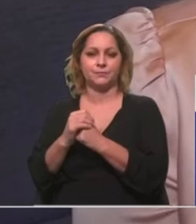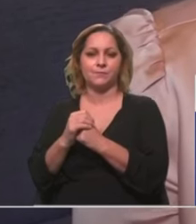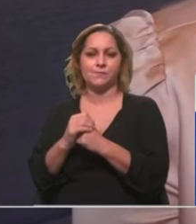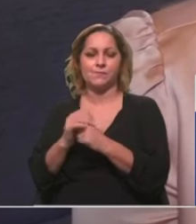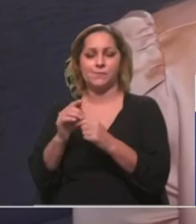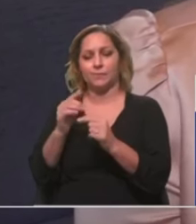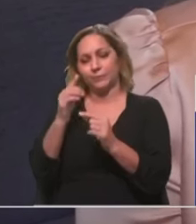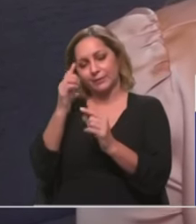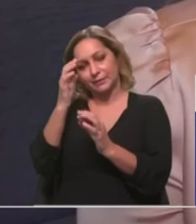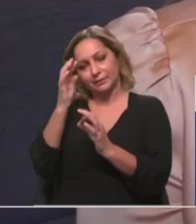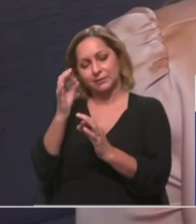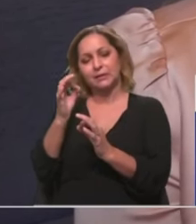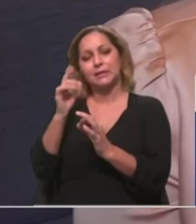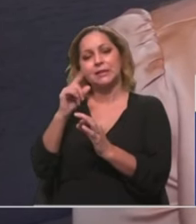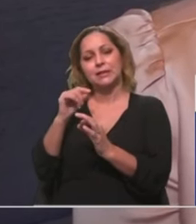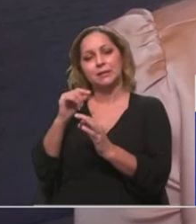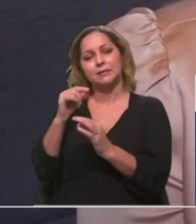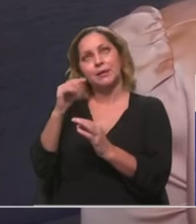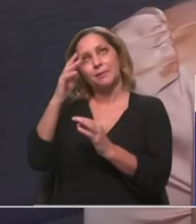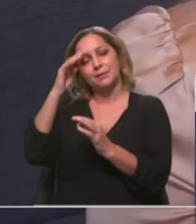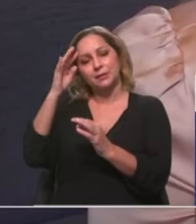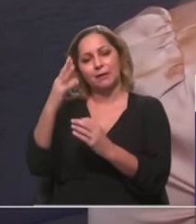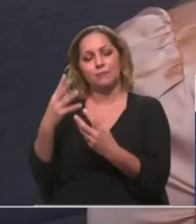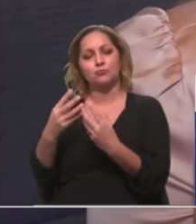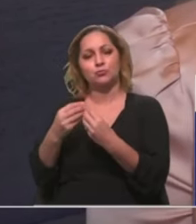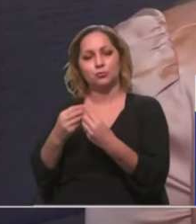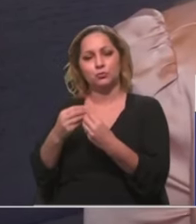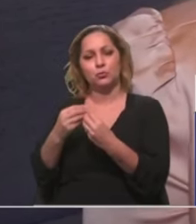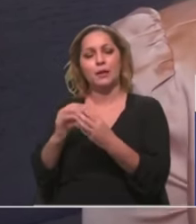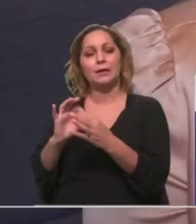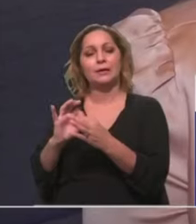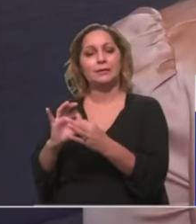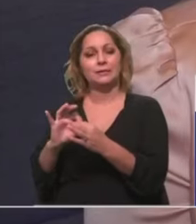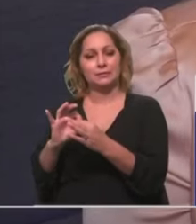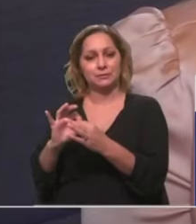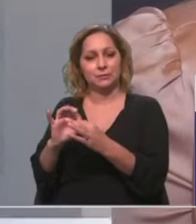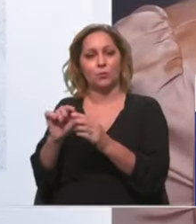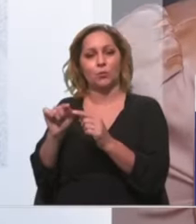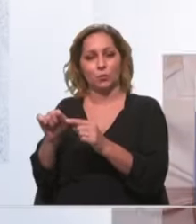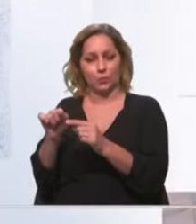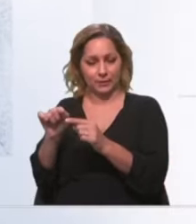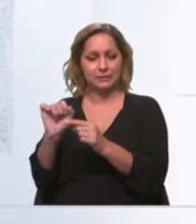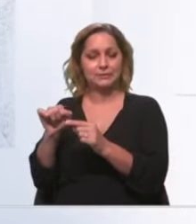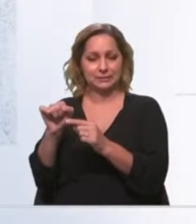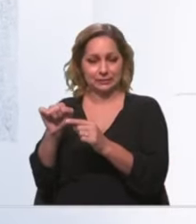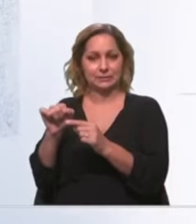idealizava até futuramente tal vej uma relação com ele sim com ele